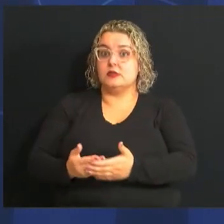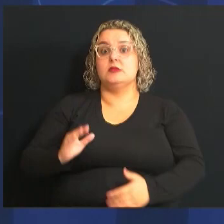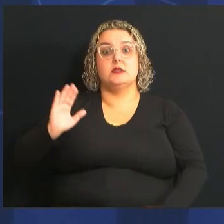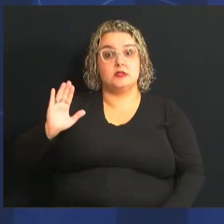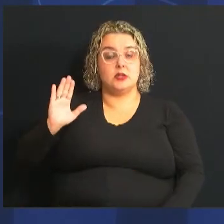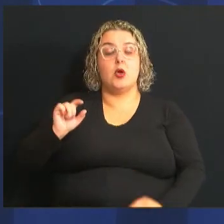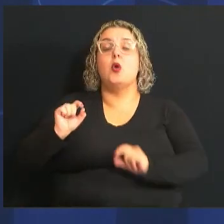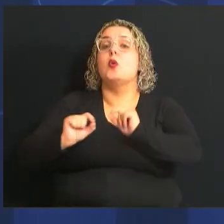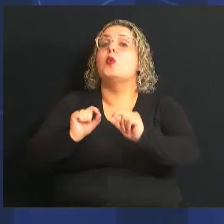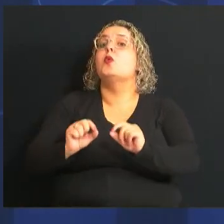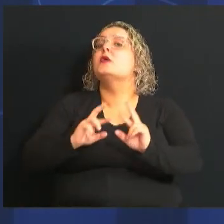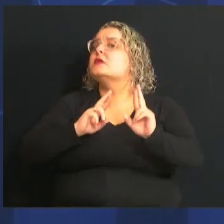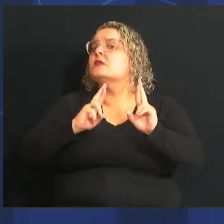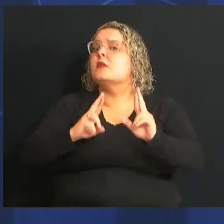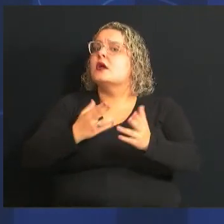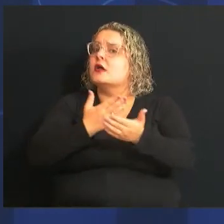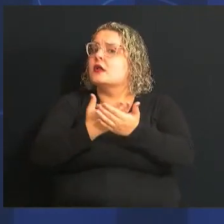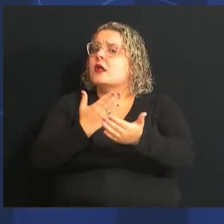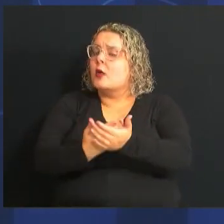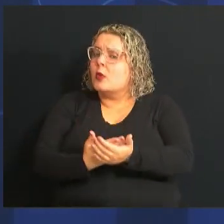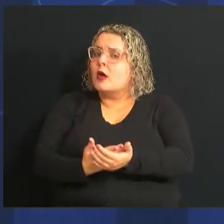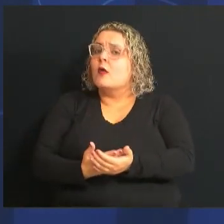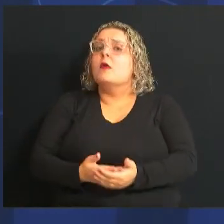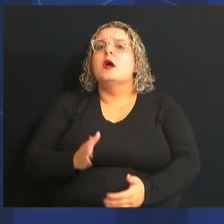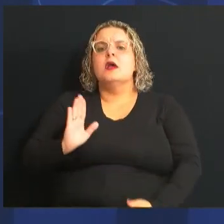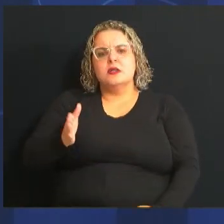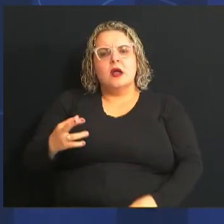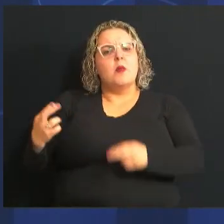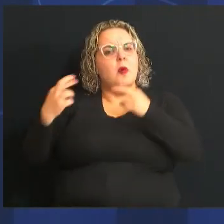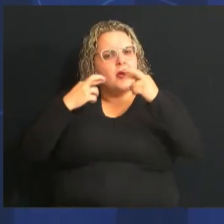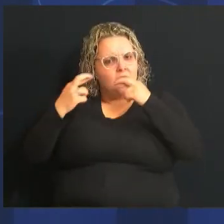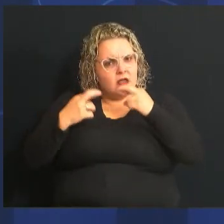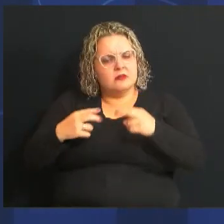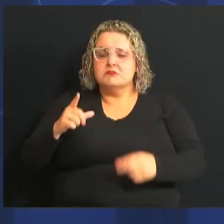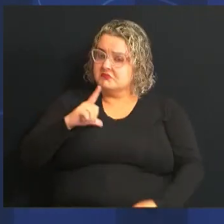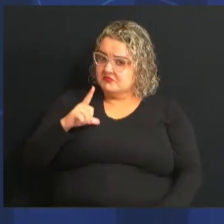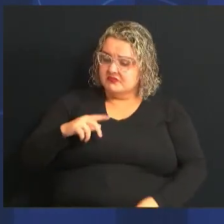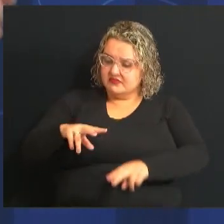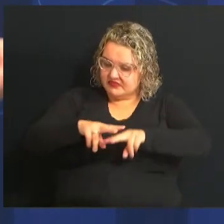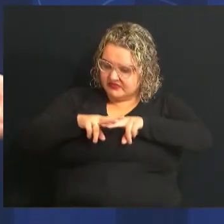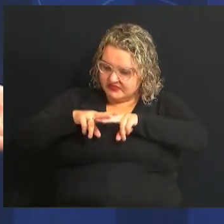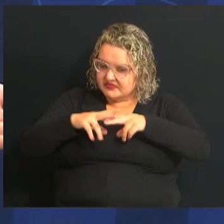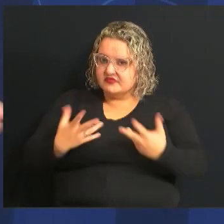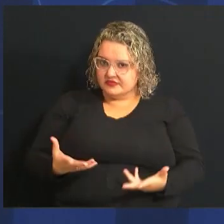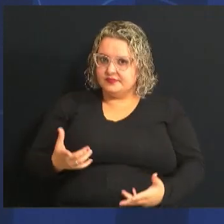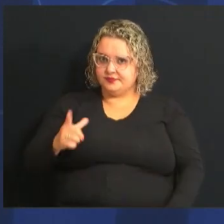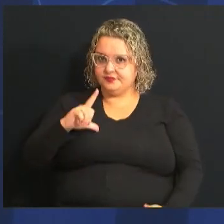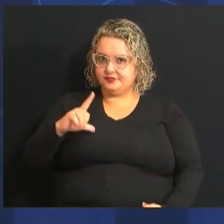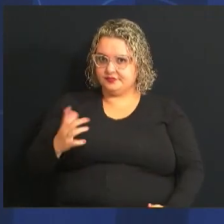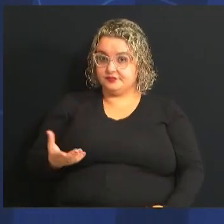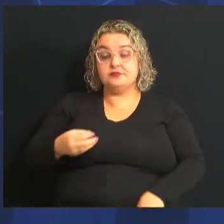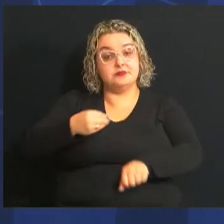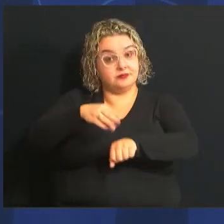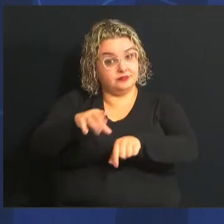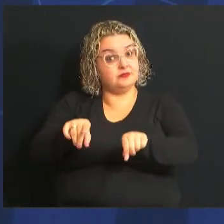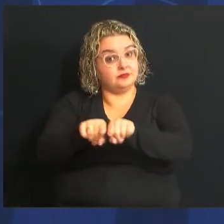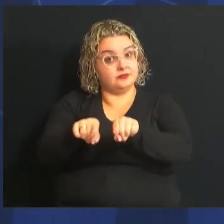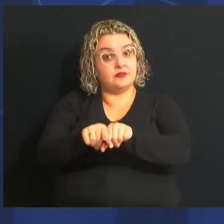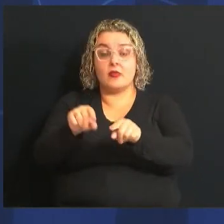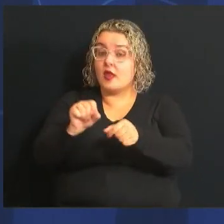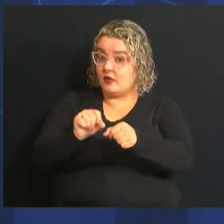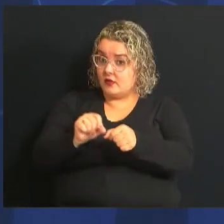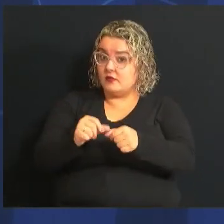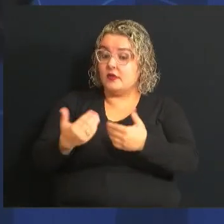da prova, se já é hora de revisão ou se tem o que estudar ainda, e até dicas, para quem vai realizar